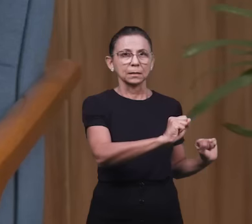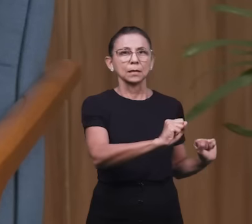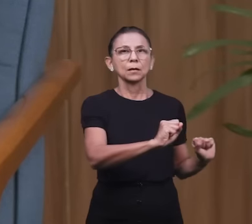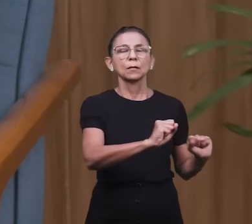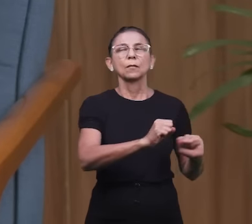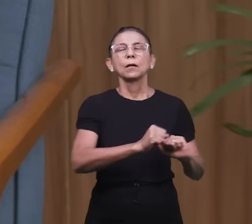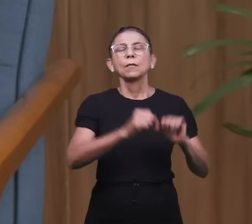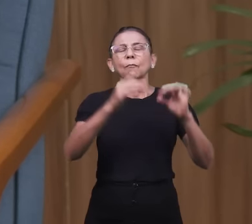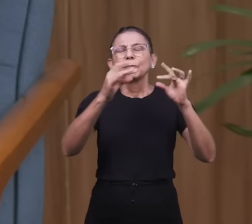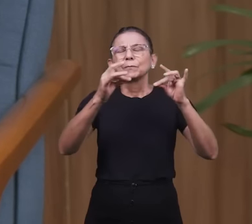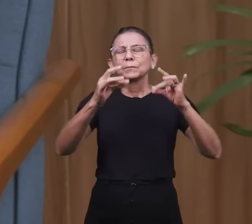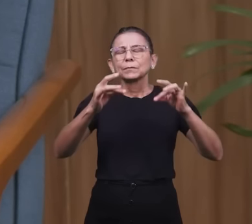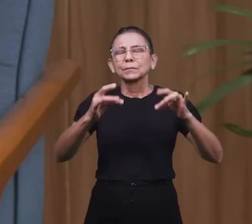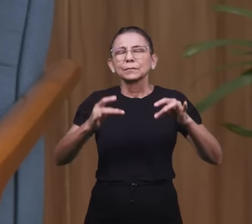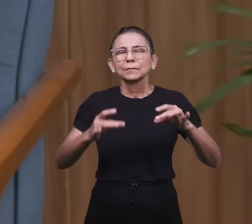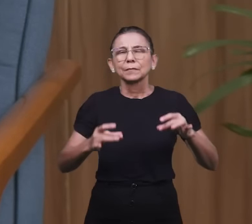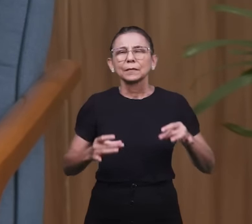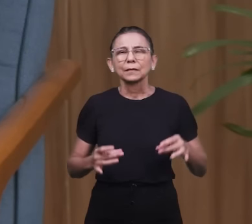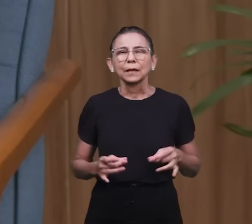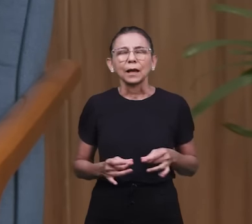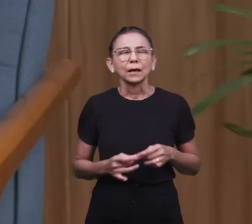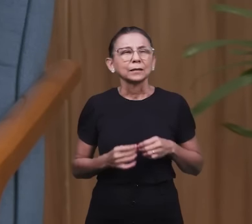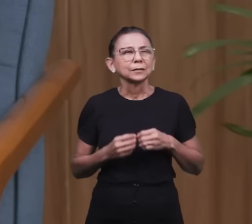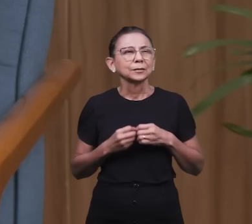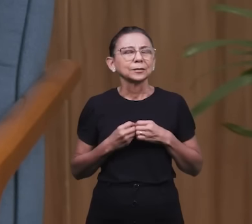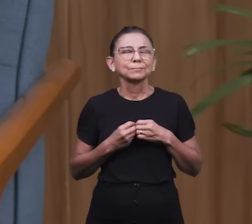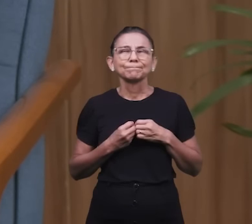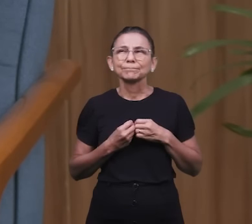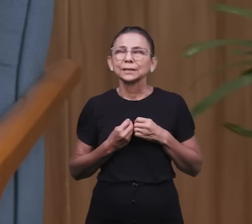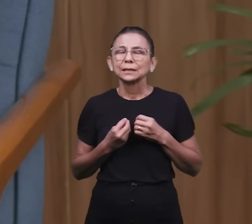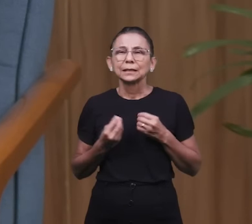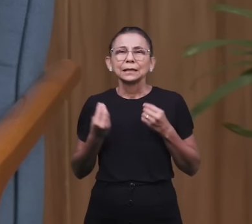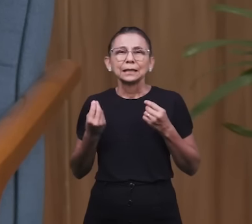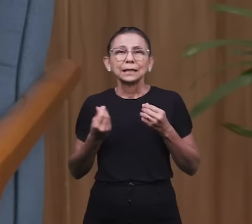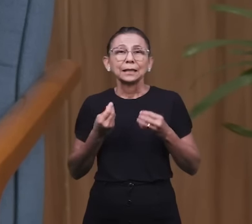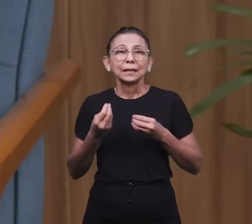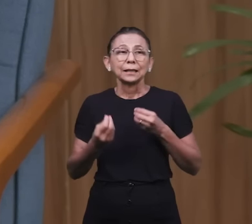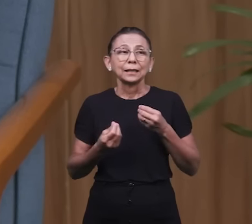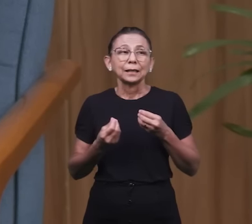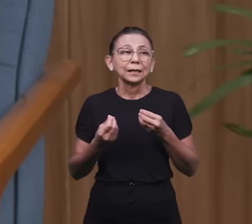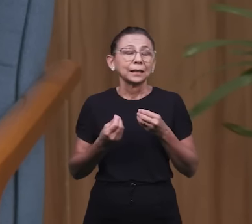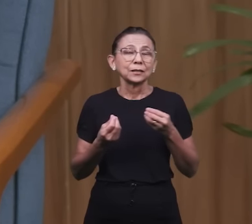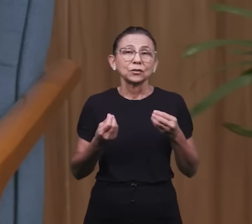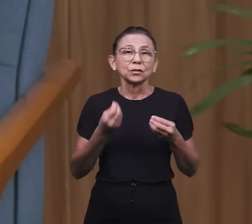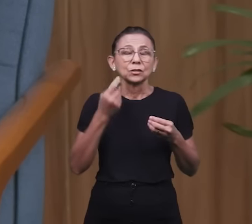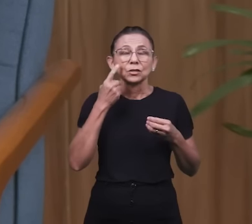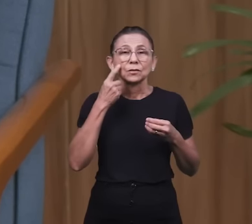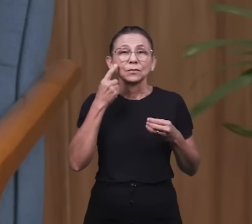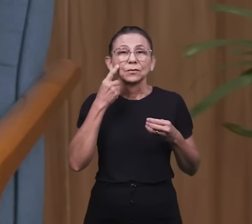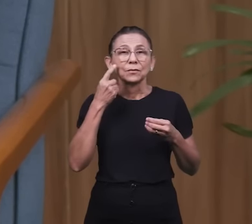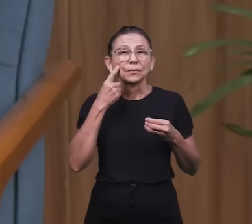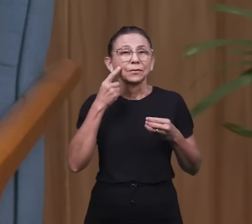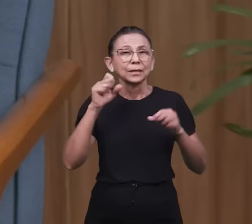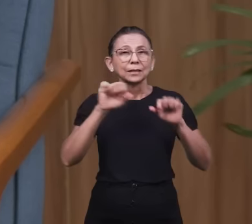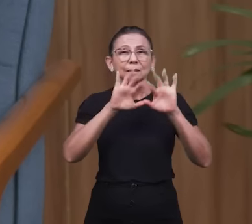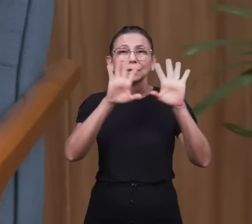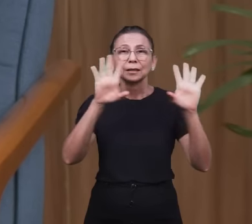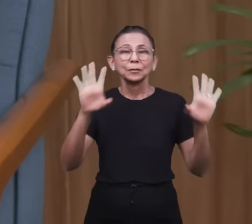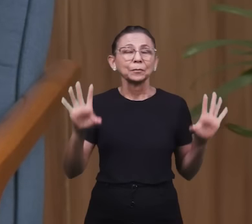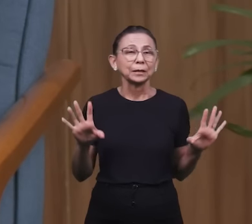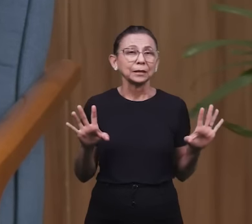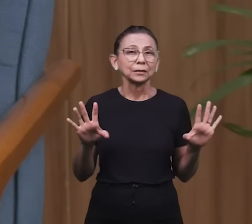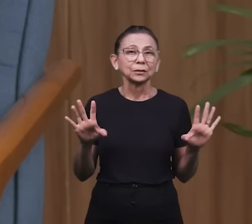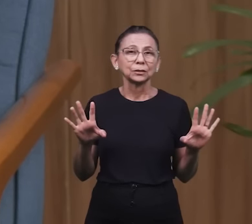é de uma riqueza de detalhes é de algo que a gente vê claramente